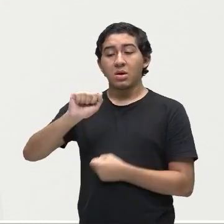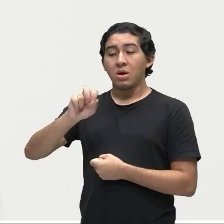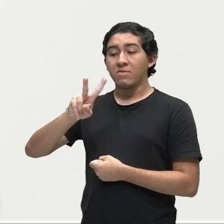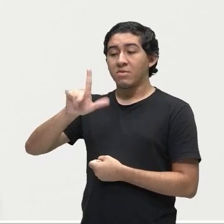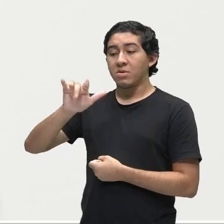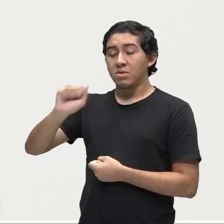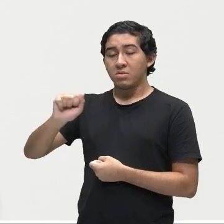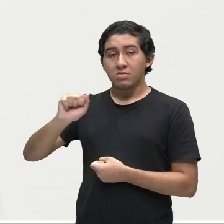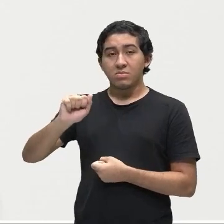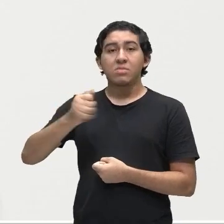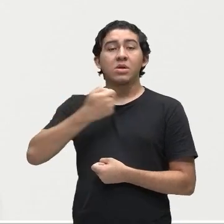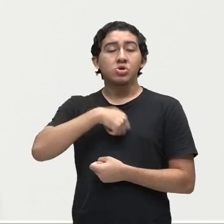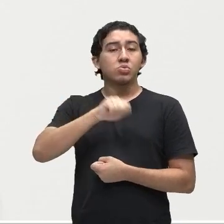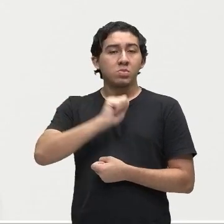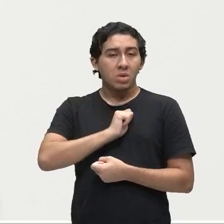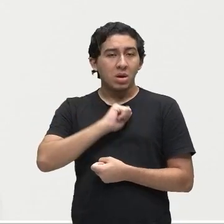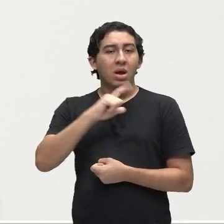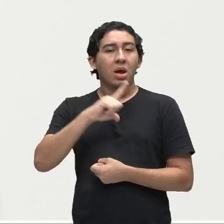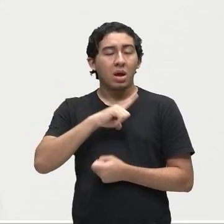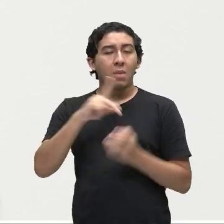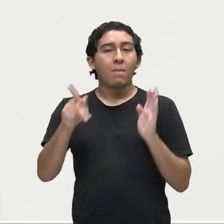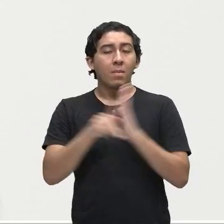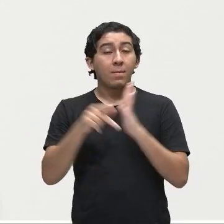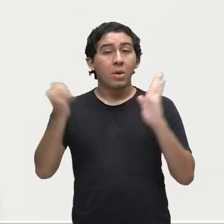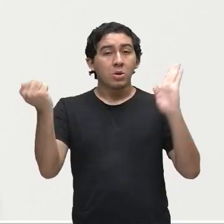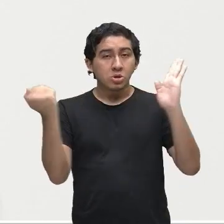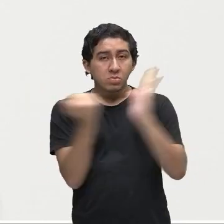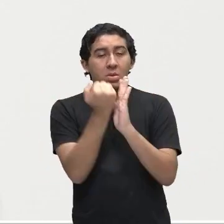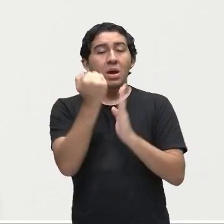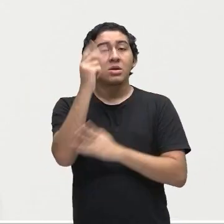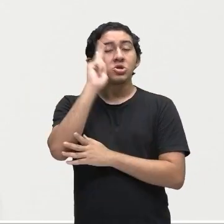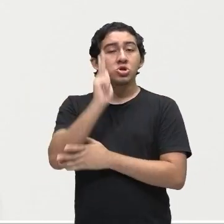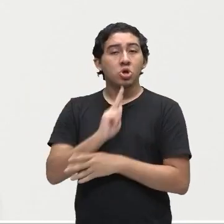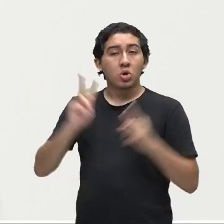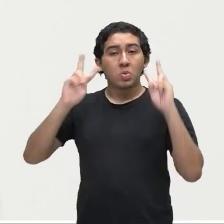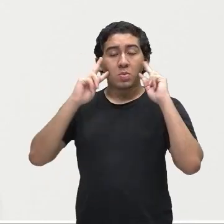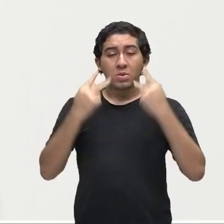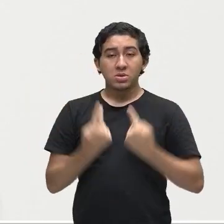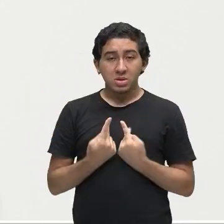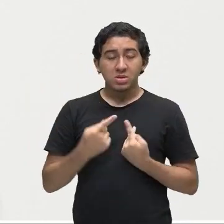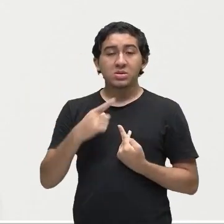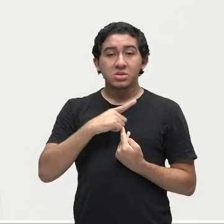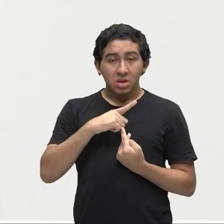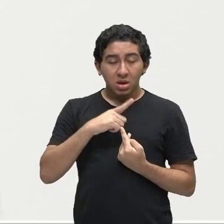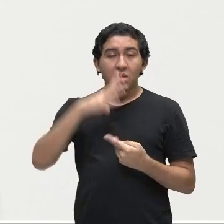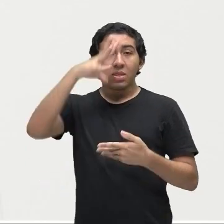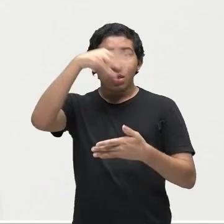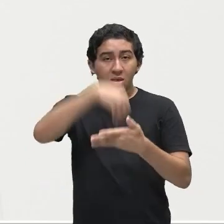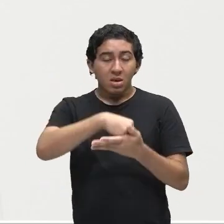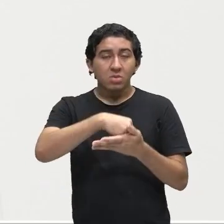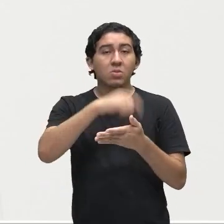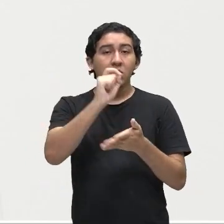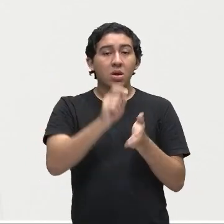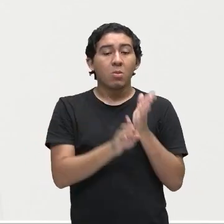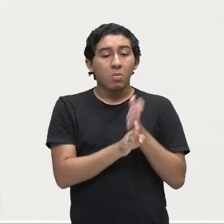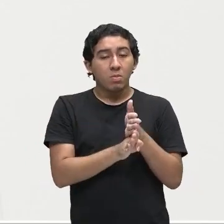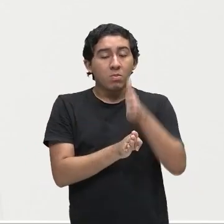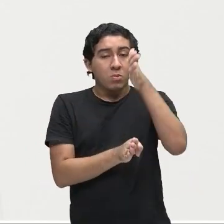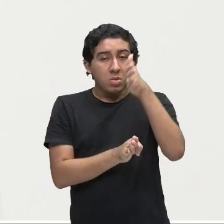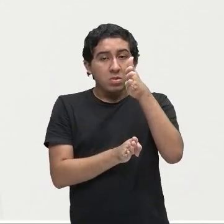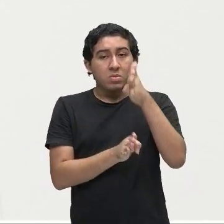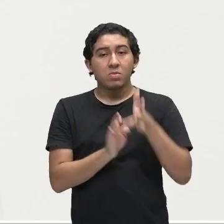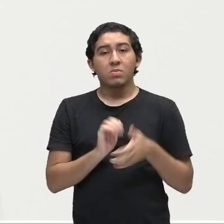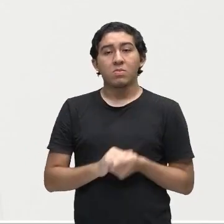considerada um patrimônio da humanidade pela Unesco, e ela preserva até hoje as muralhas aí do período medieval. Estão vendo aqui, ó,